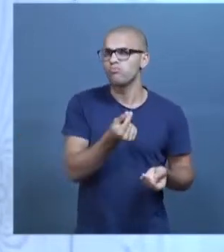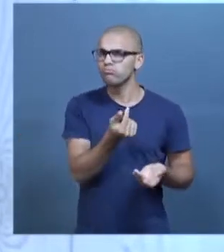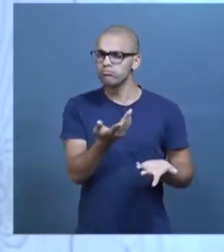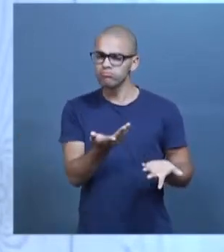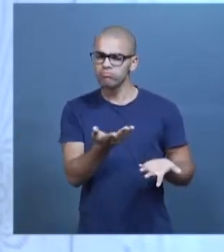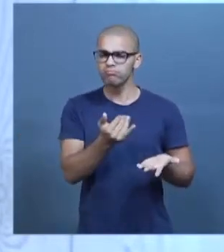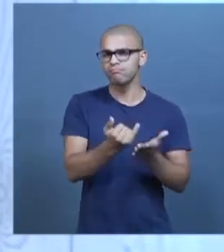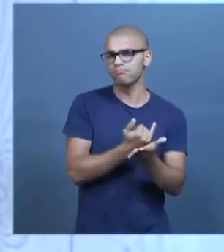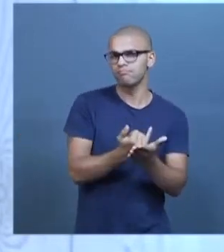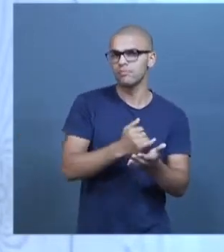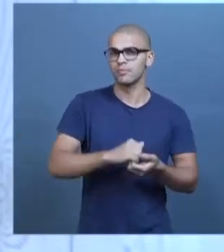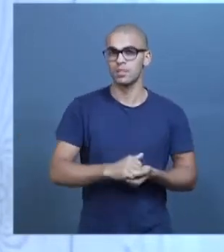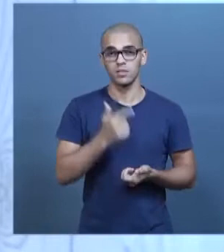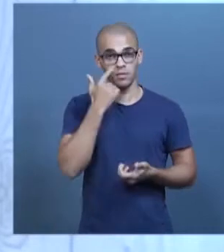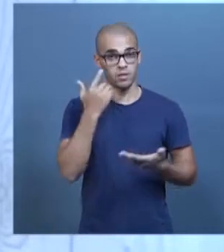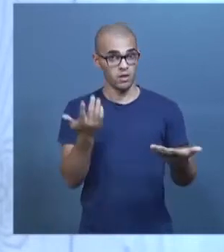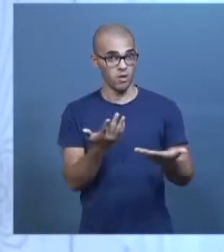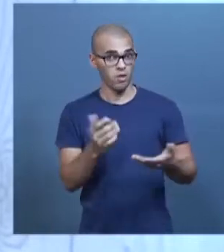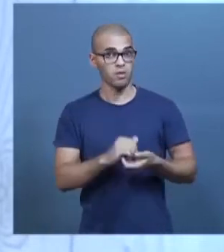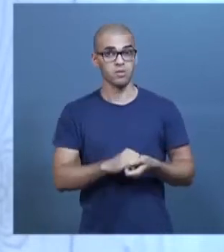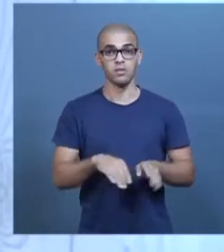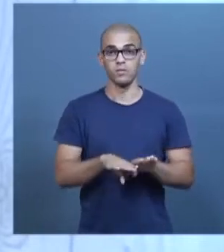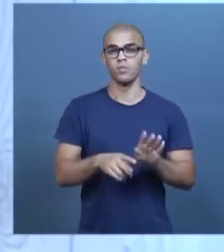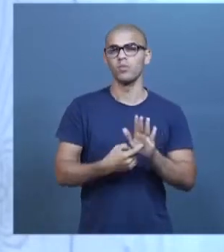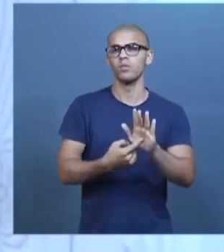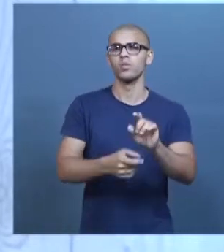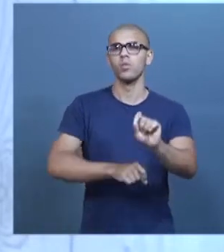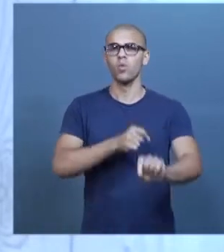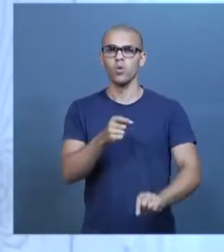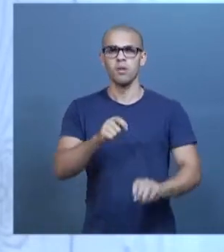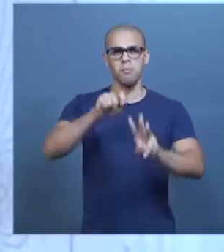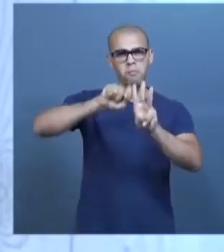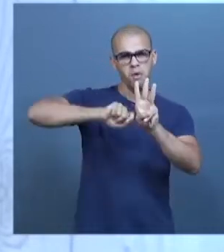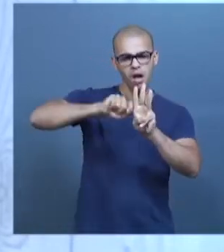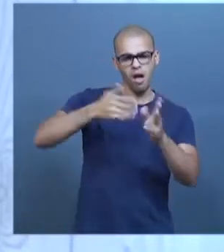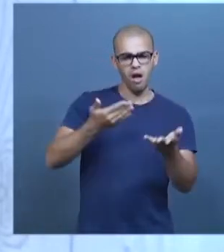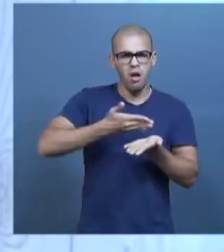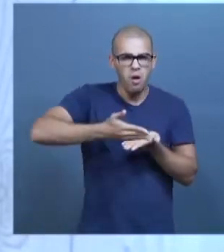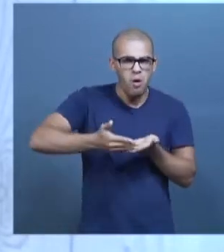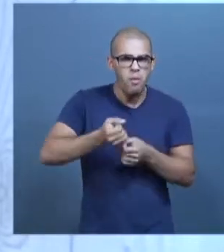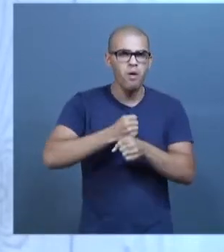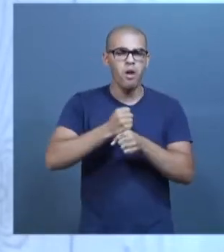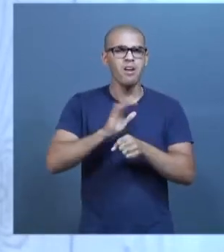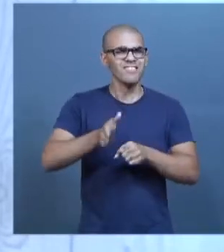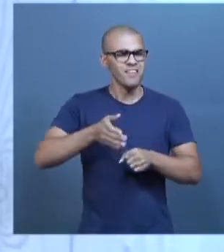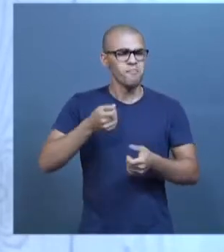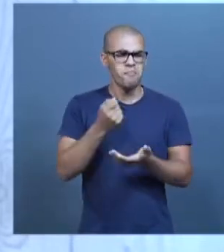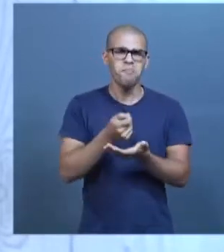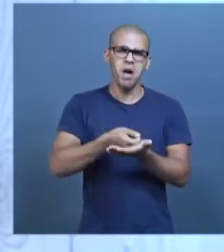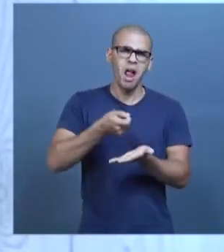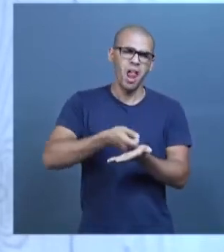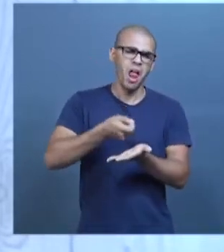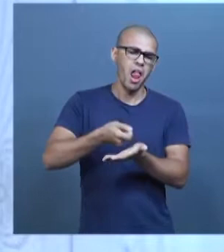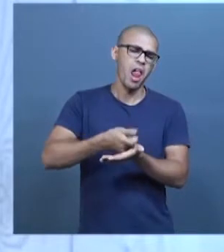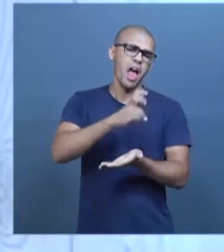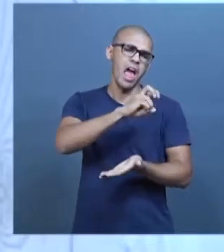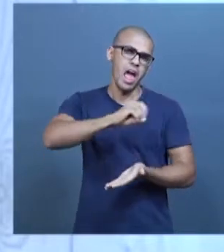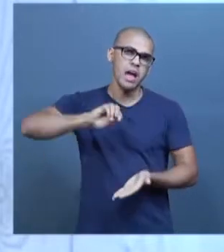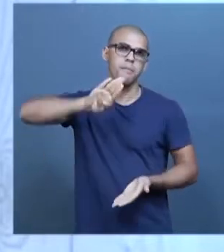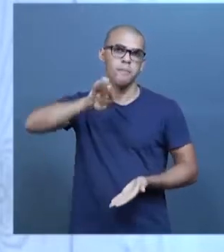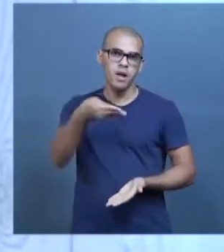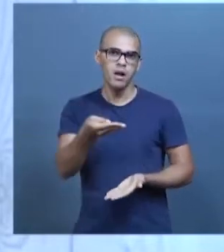nesta edição uma reportagem que revela que nos três primeiros meses do ano, o brasileiro já pagou mais de 500 bilhões em impostos.